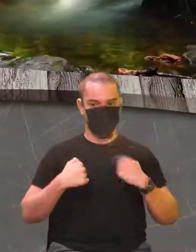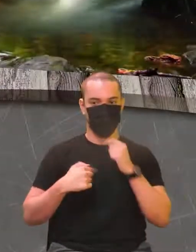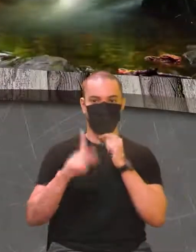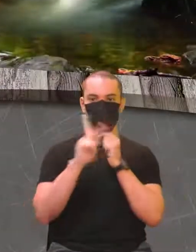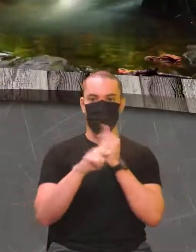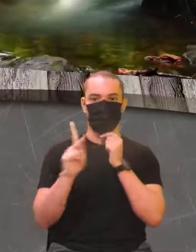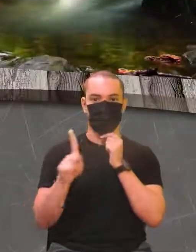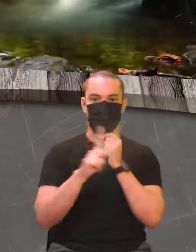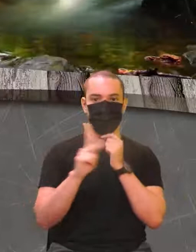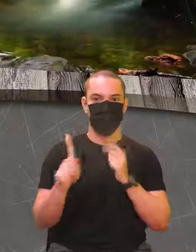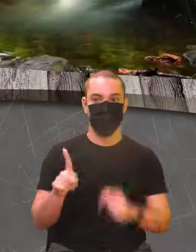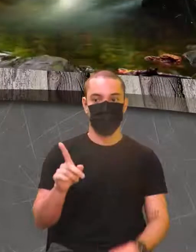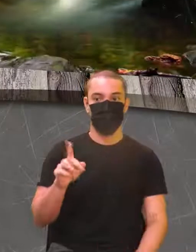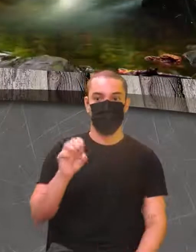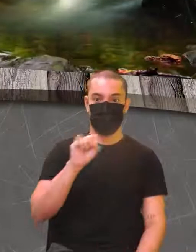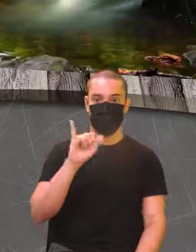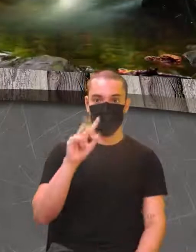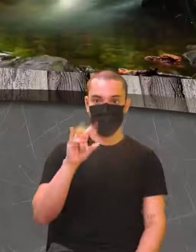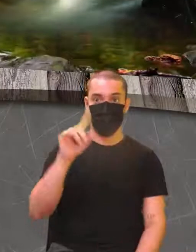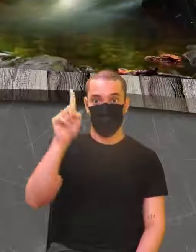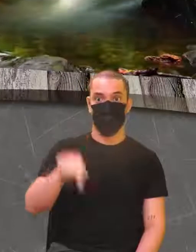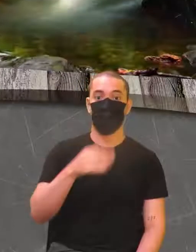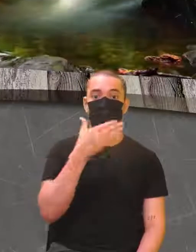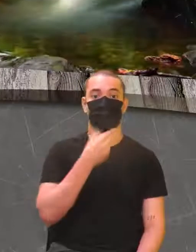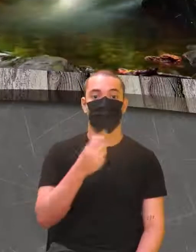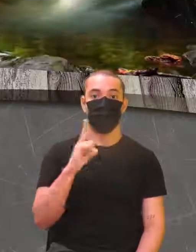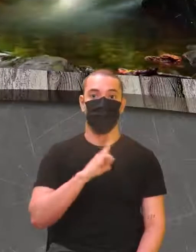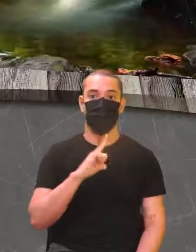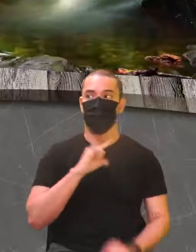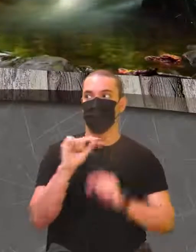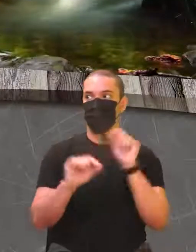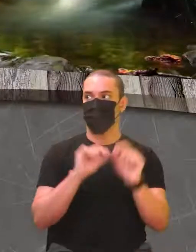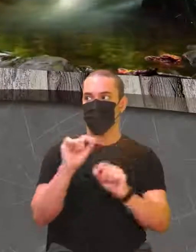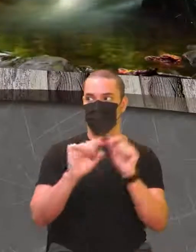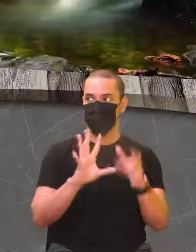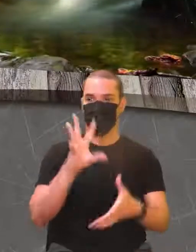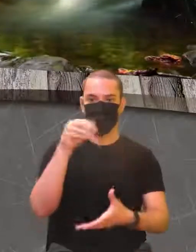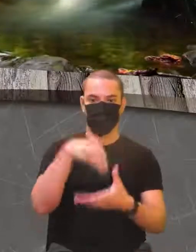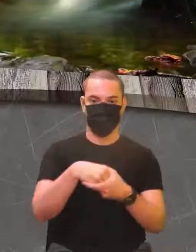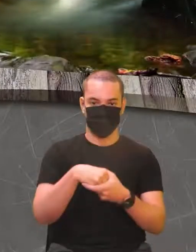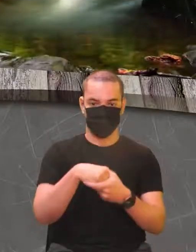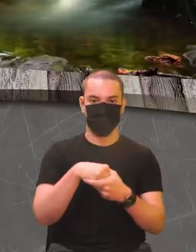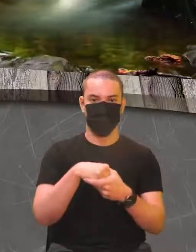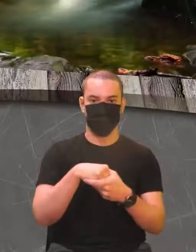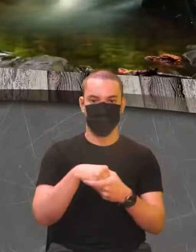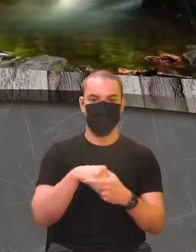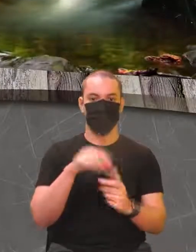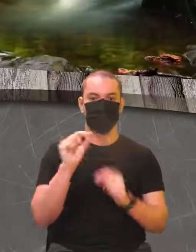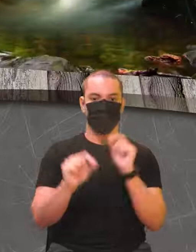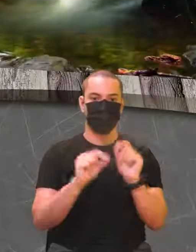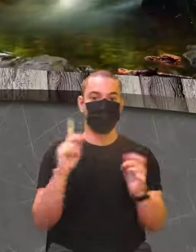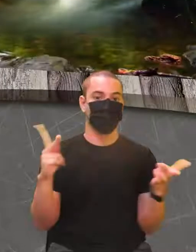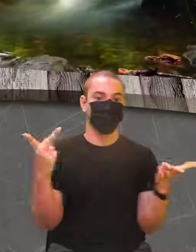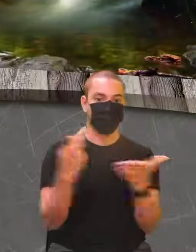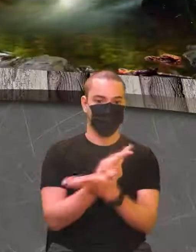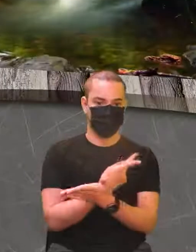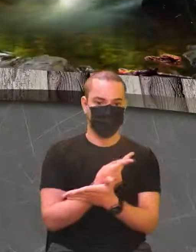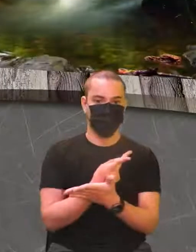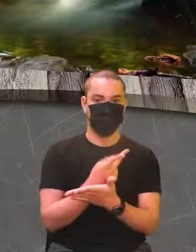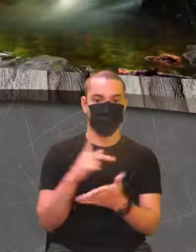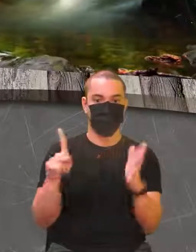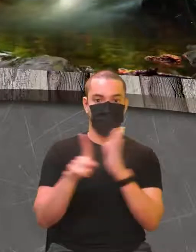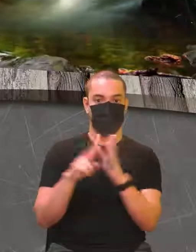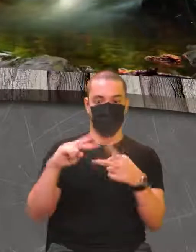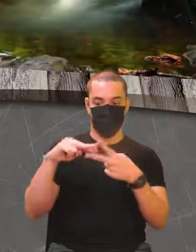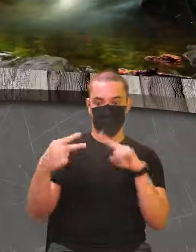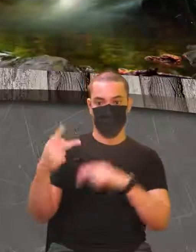professor Silvinho é homem e ele tem, nos seus gametas, a constituição gamética dele, a constituição